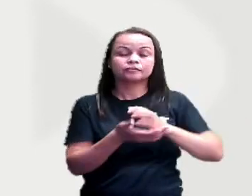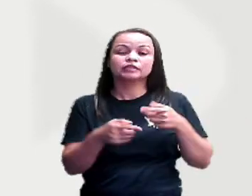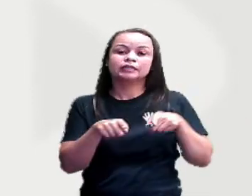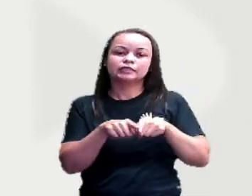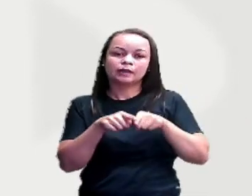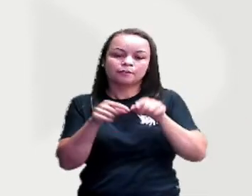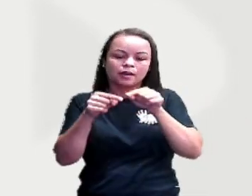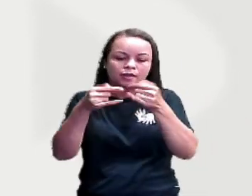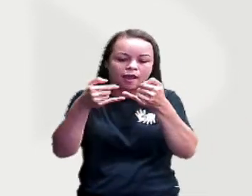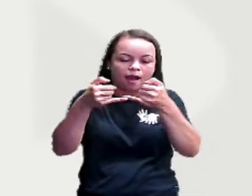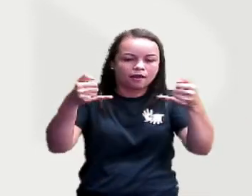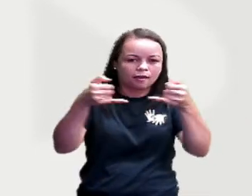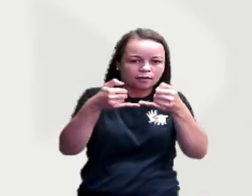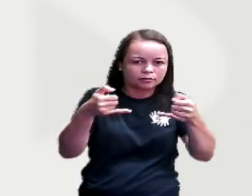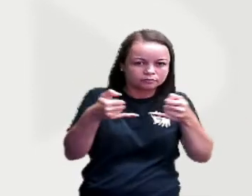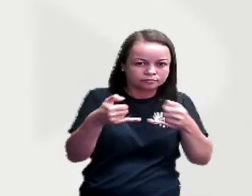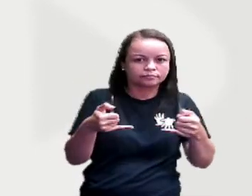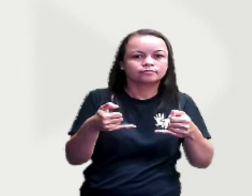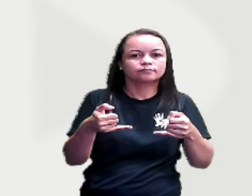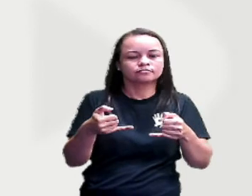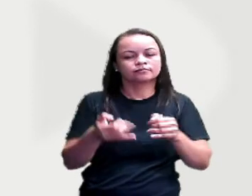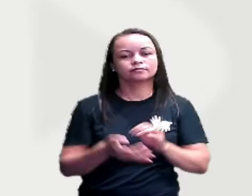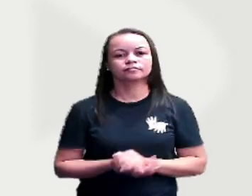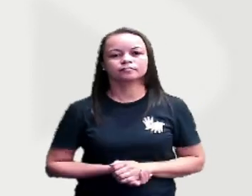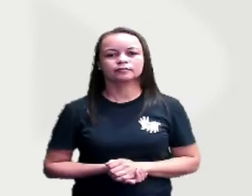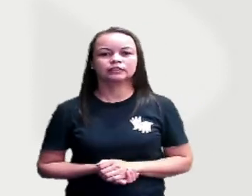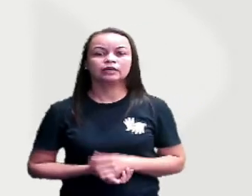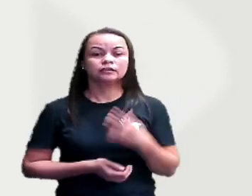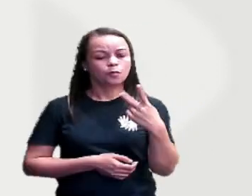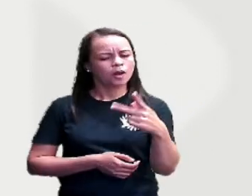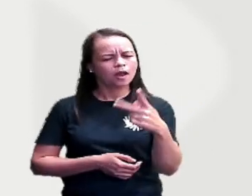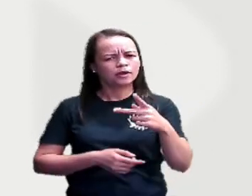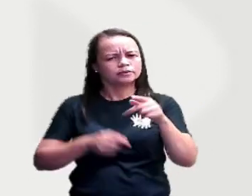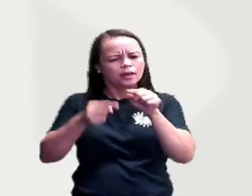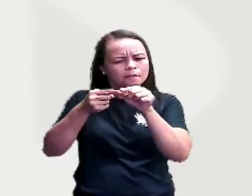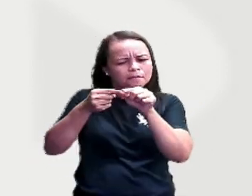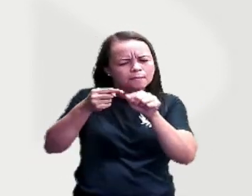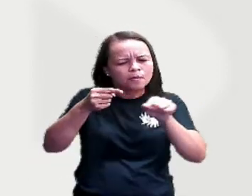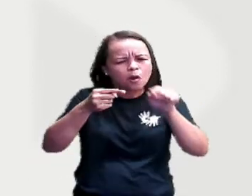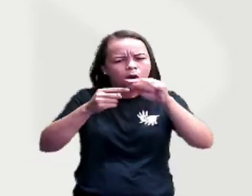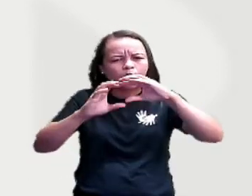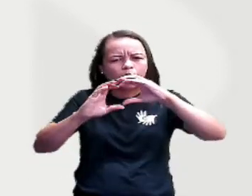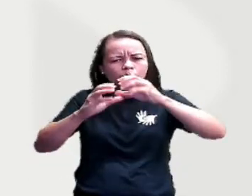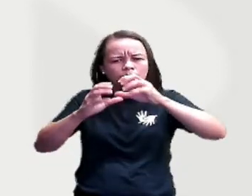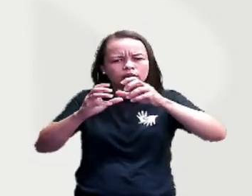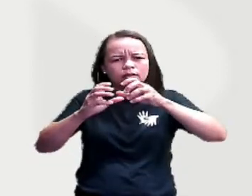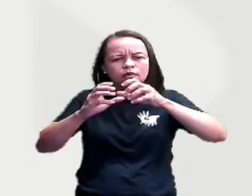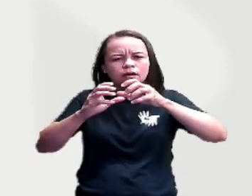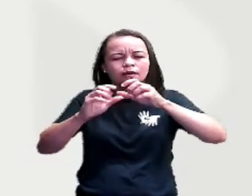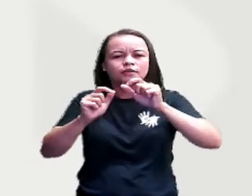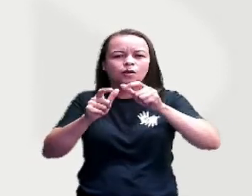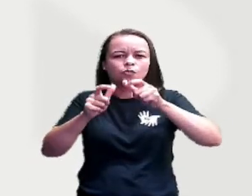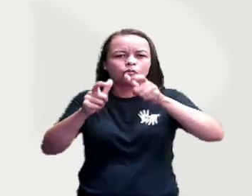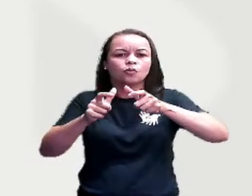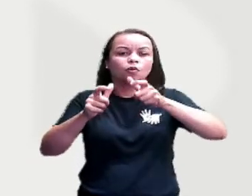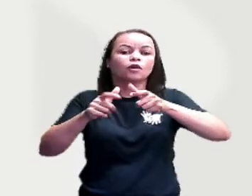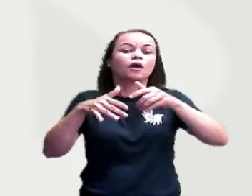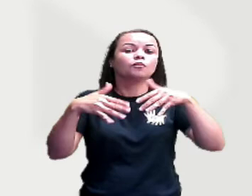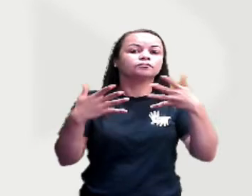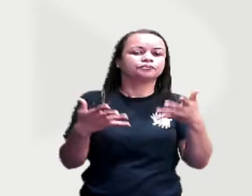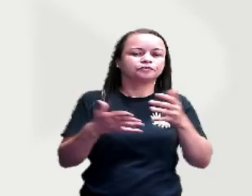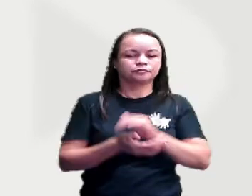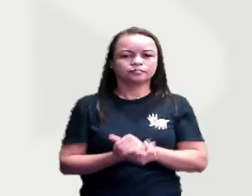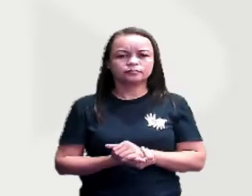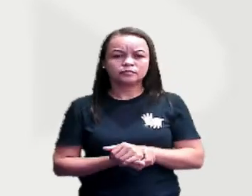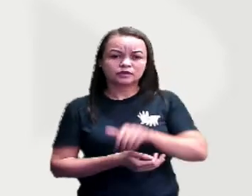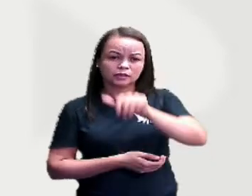que ele está localizado. Então, ó, essa bolinha está em que coluna? Na coluna A,